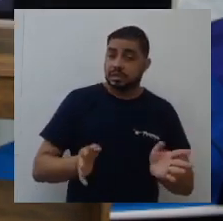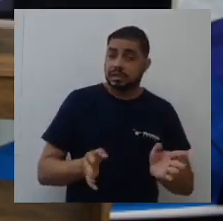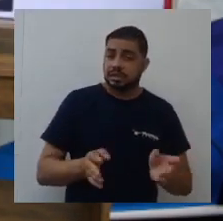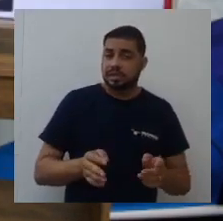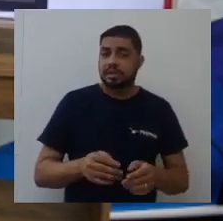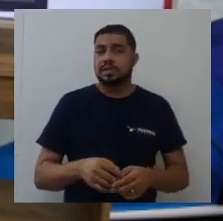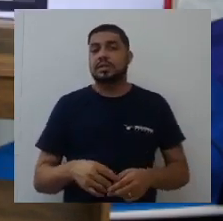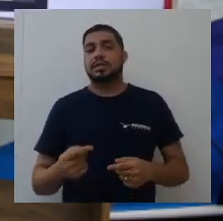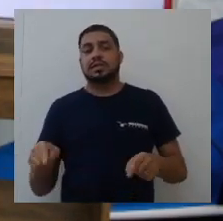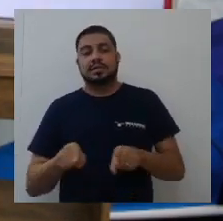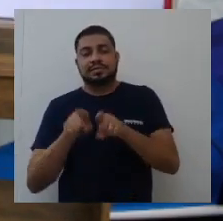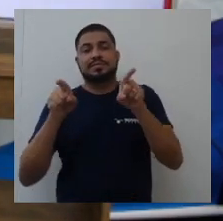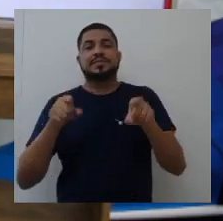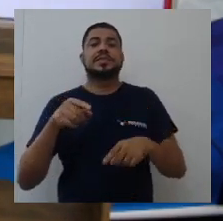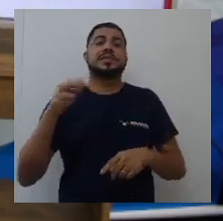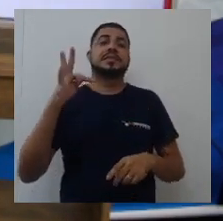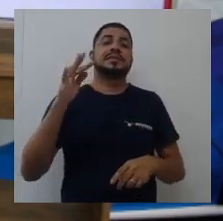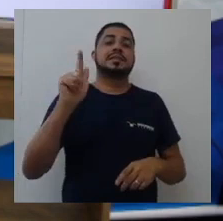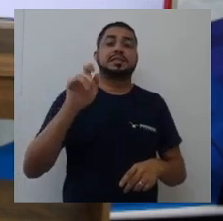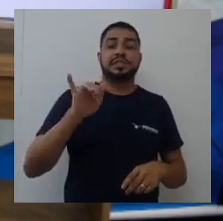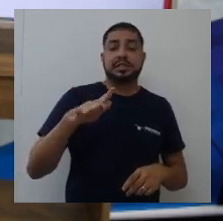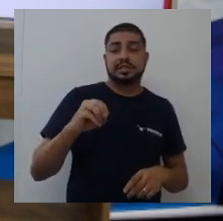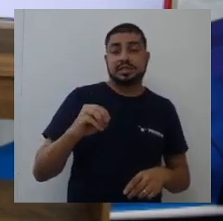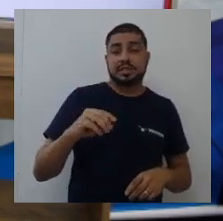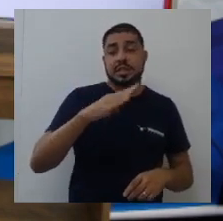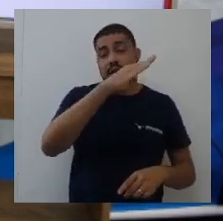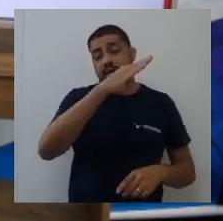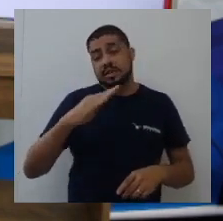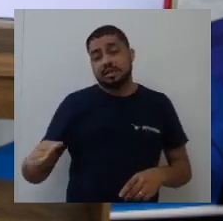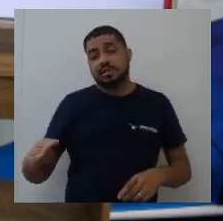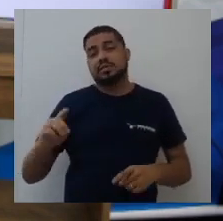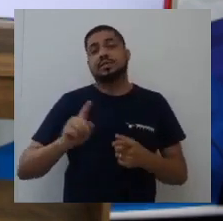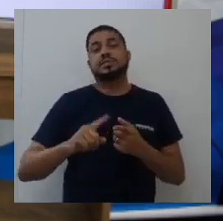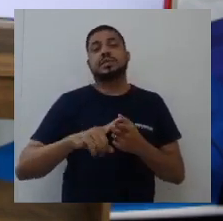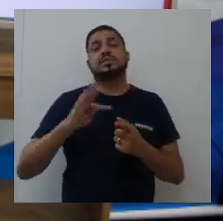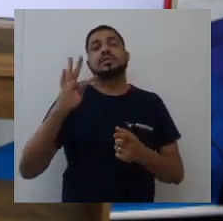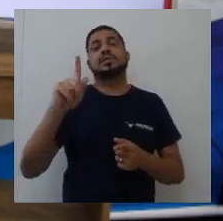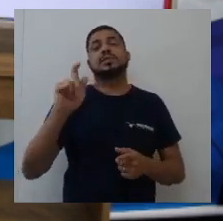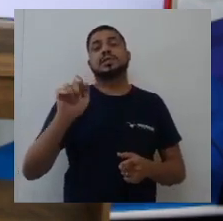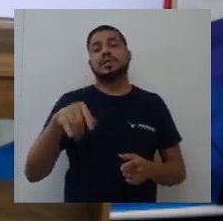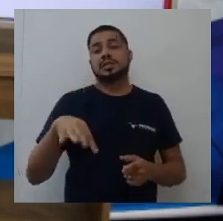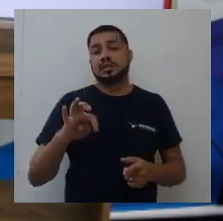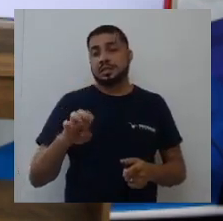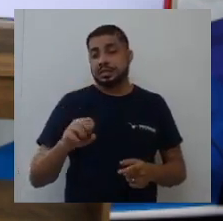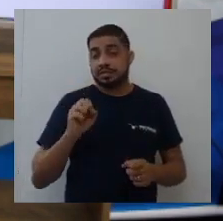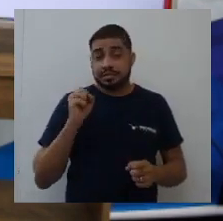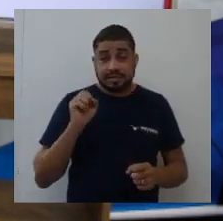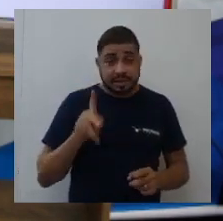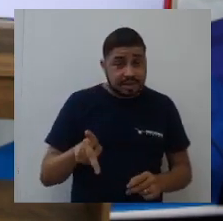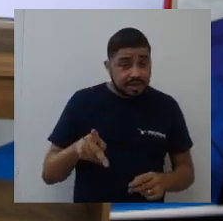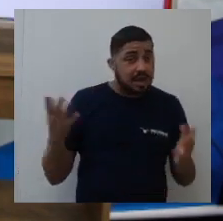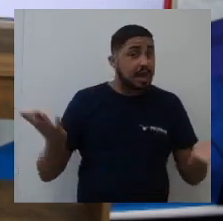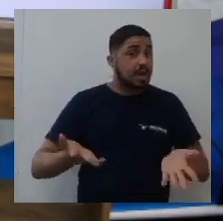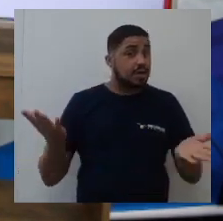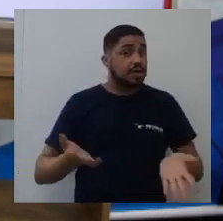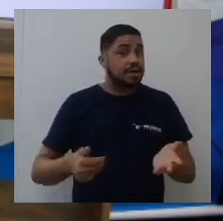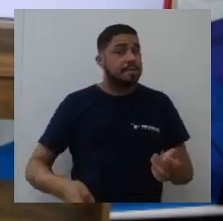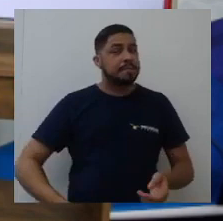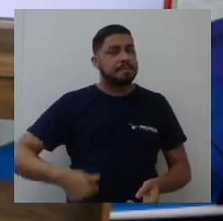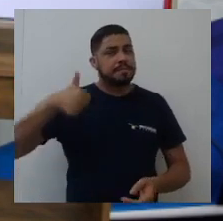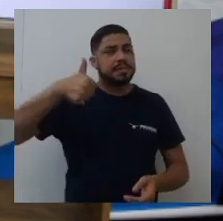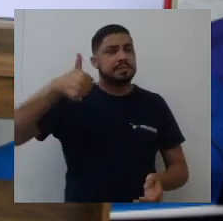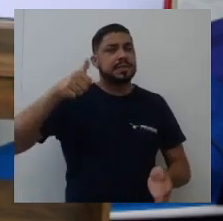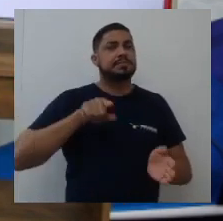ver com tangente. Inclinação tem a ver com tangente, beleza? Beleza, beleza, beleza. Vem agora a nossa